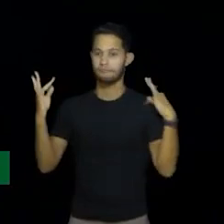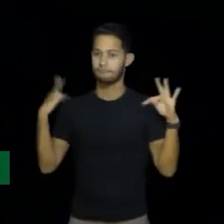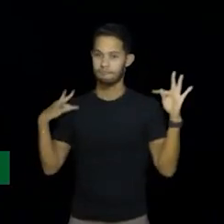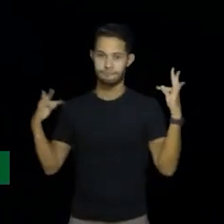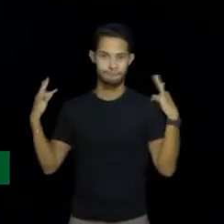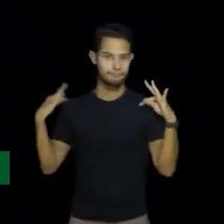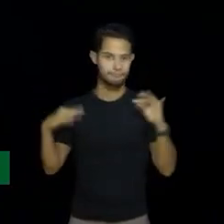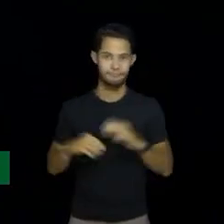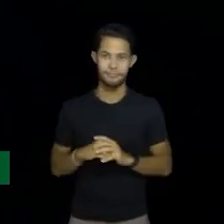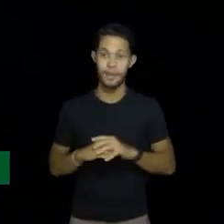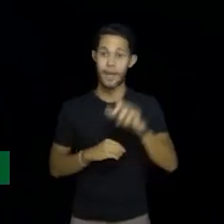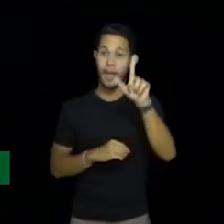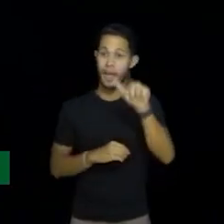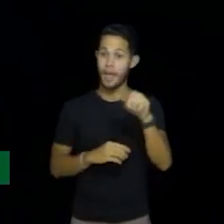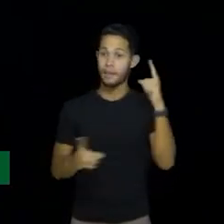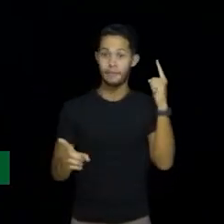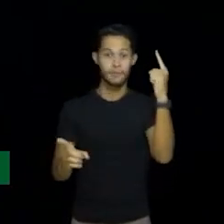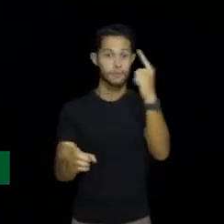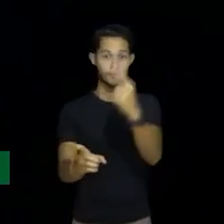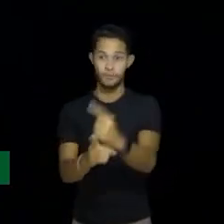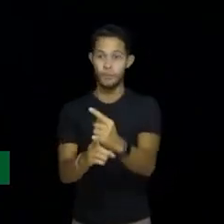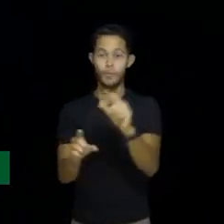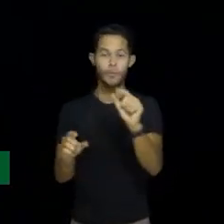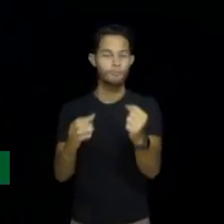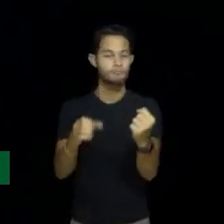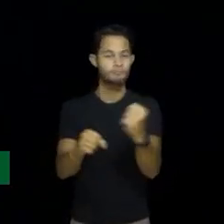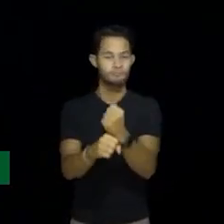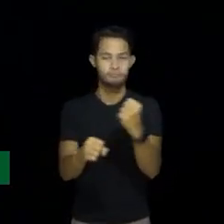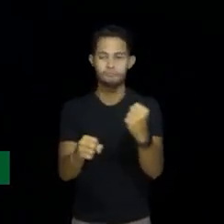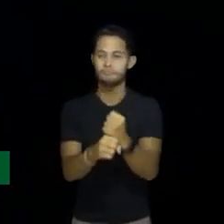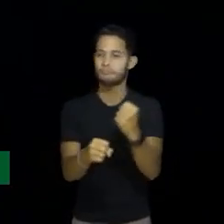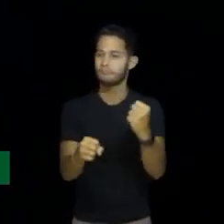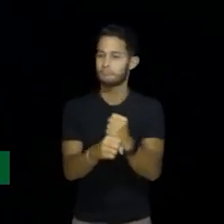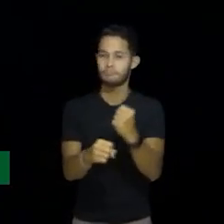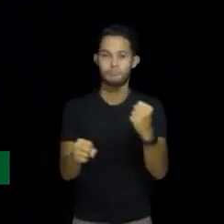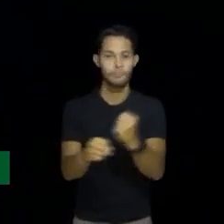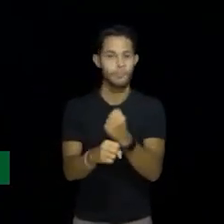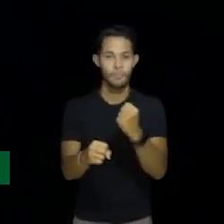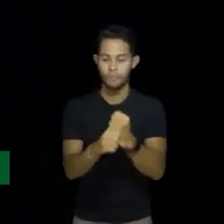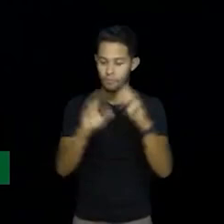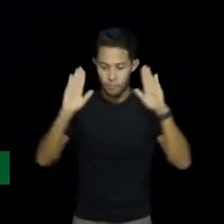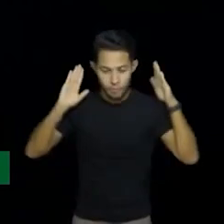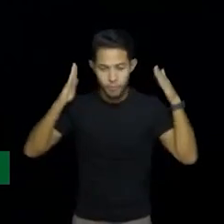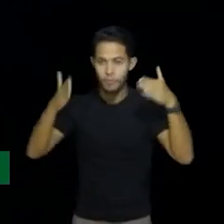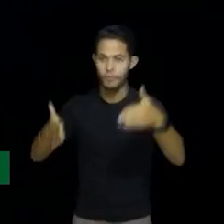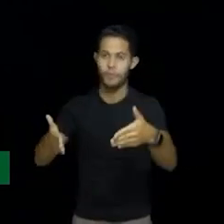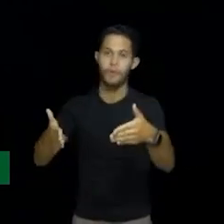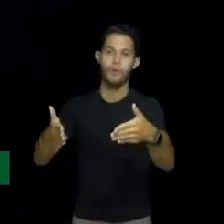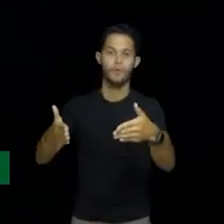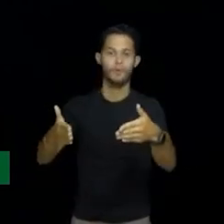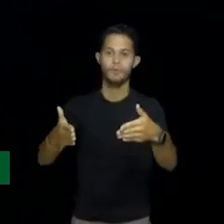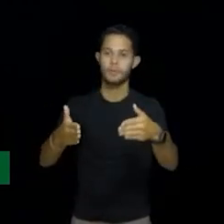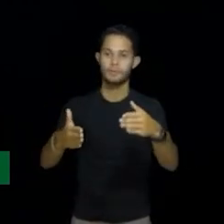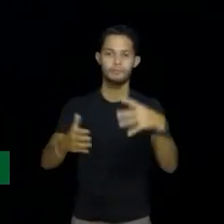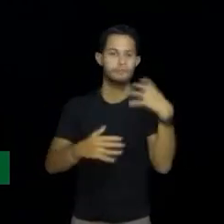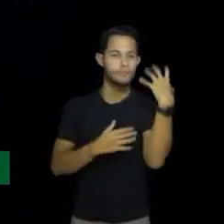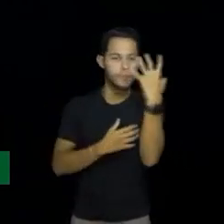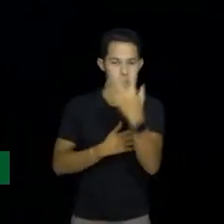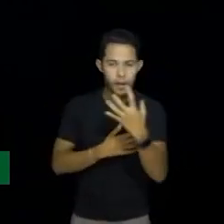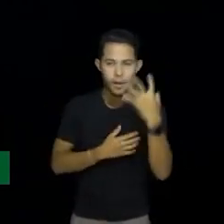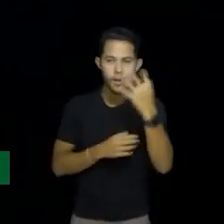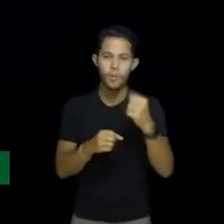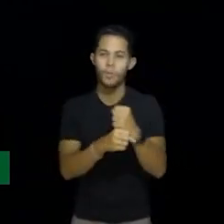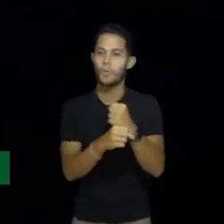muito trabalho e união de forças. Hoje, Pomerode tem atrativos o ano inteiro, o movimento de visitantes o